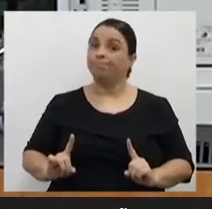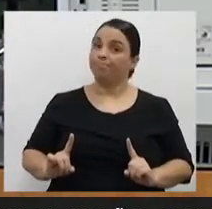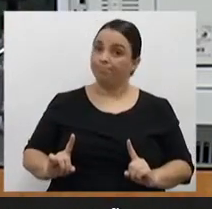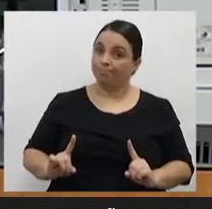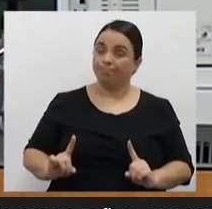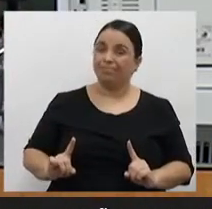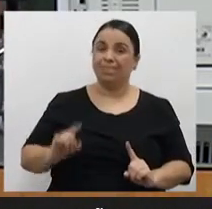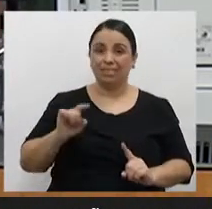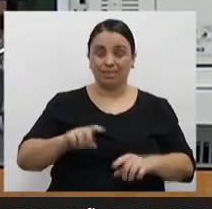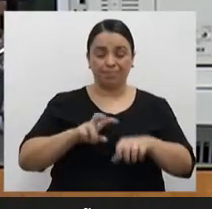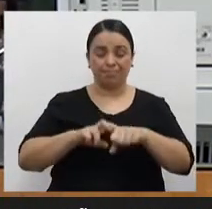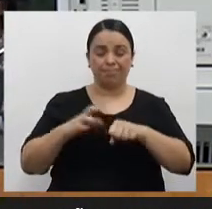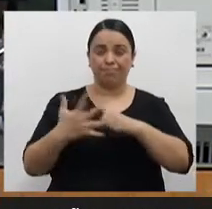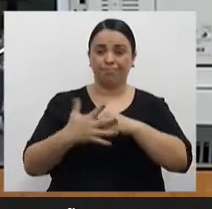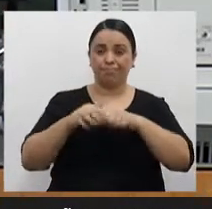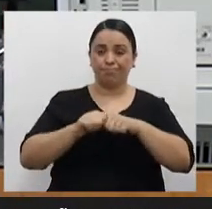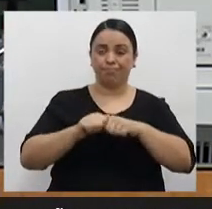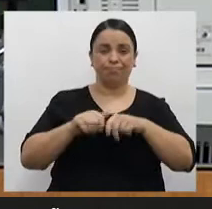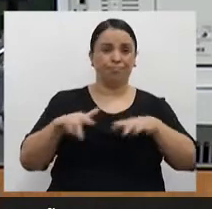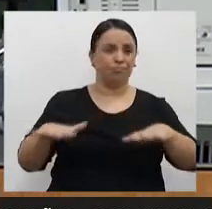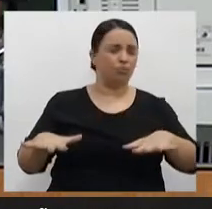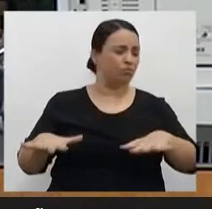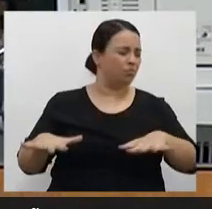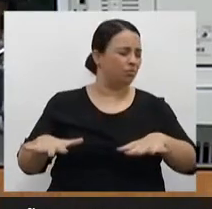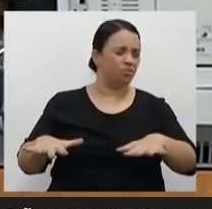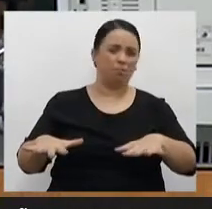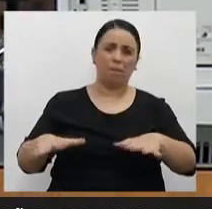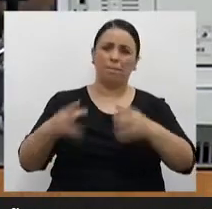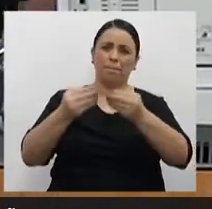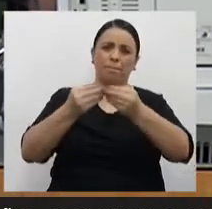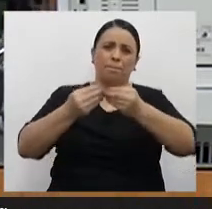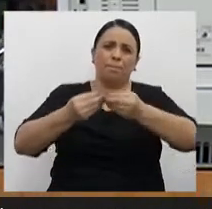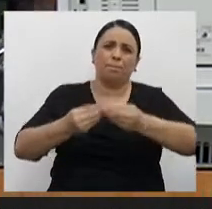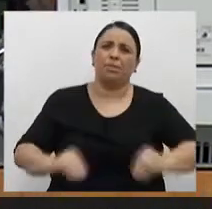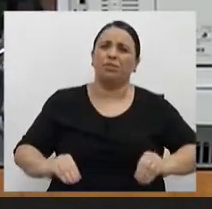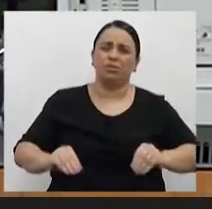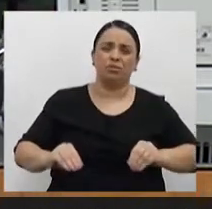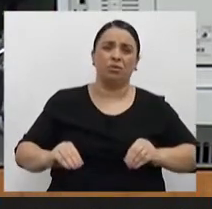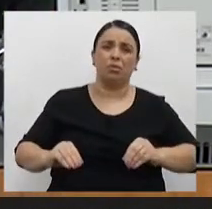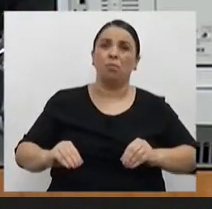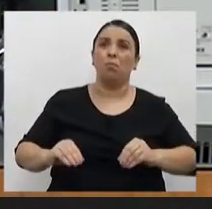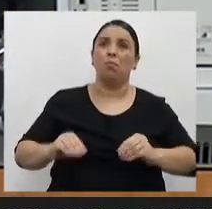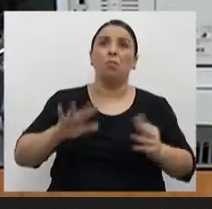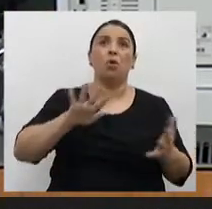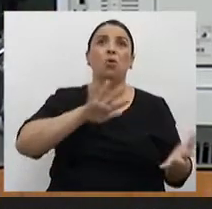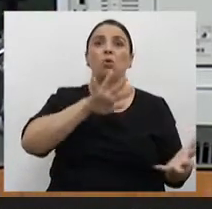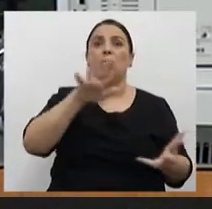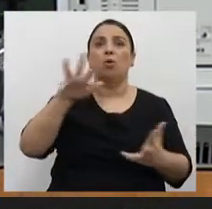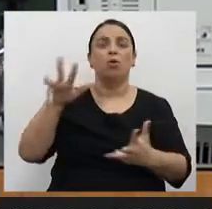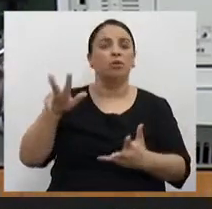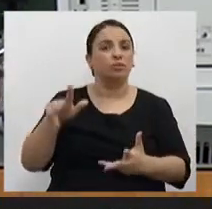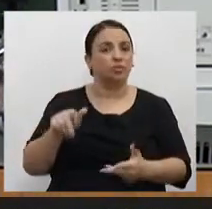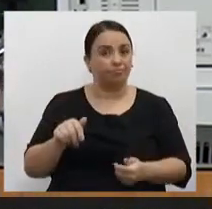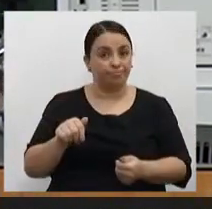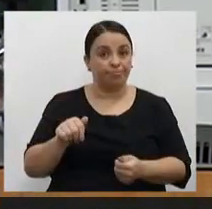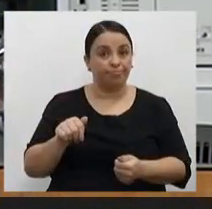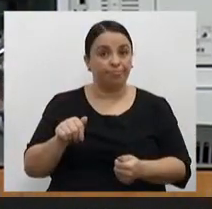uma catástrofe mundial, né? Atingiu a todos, atingiu de perto muita